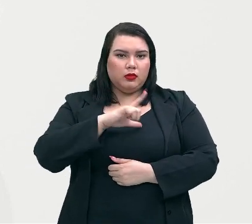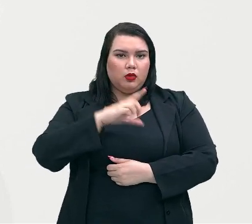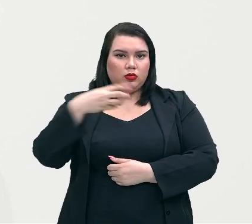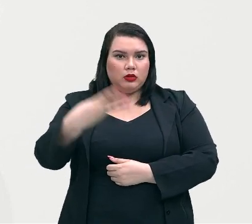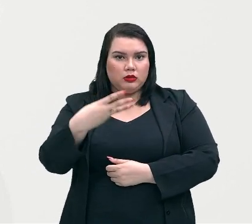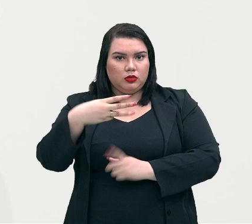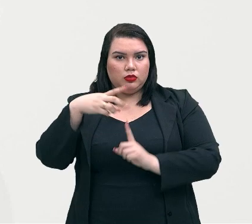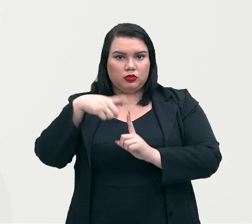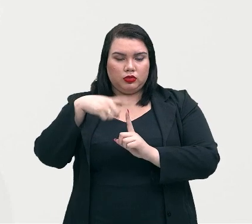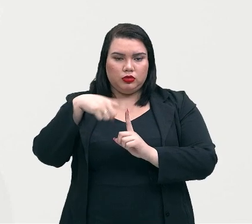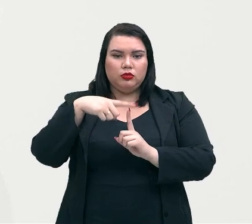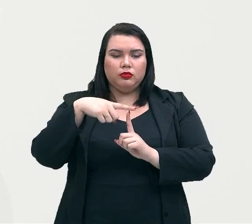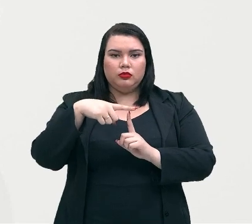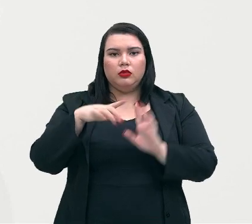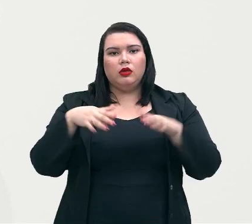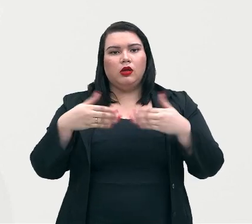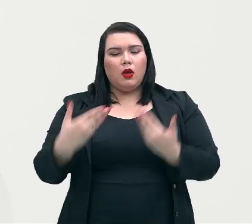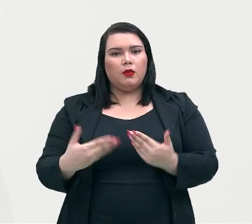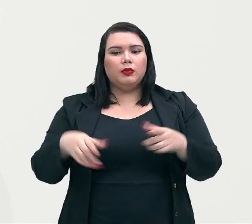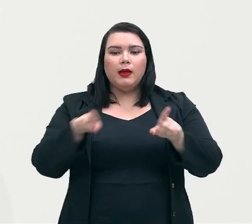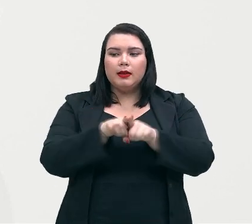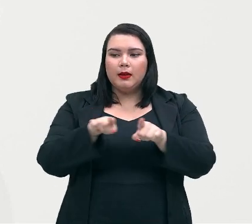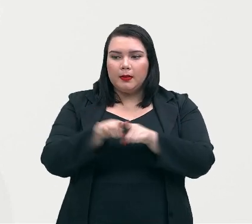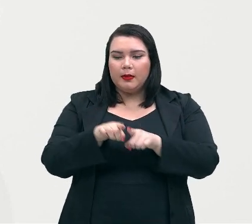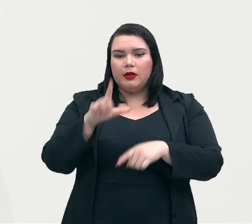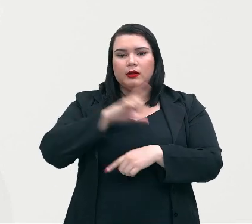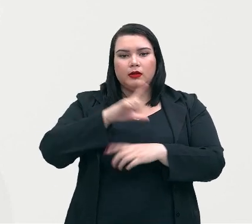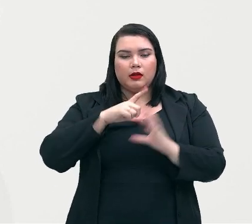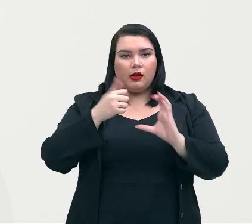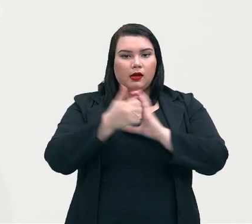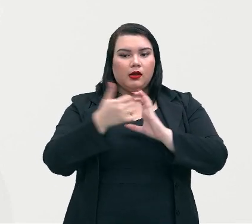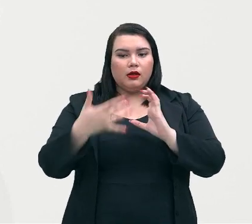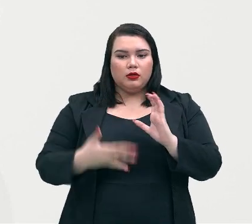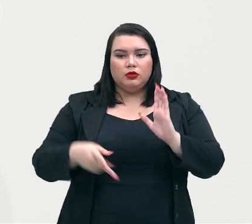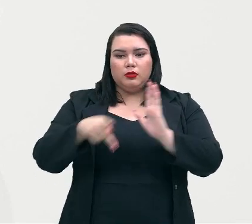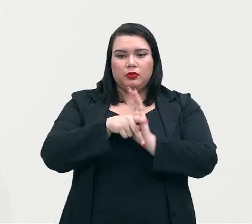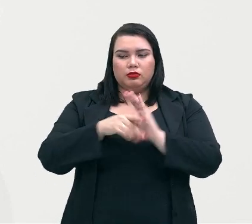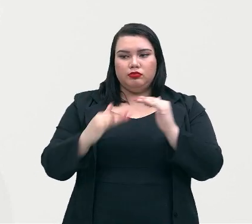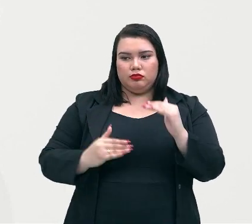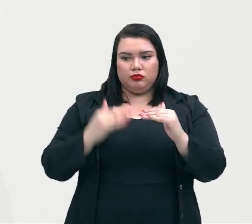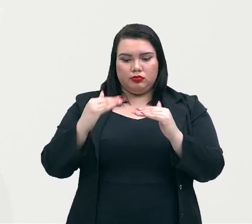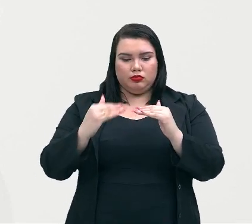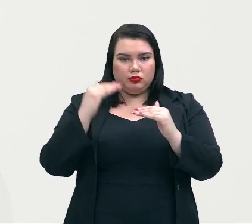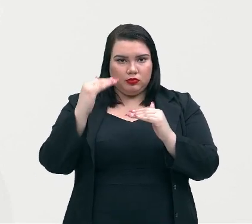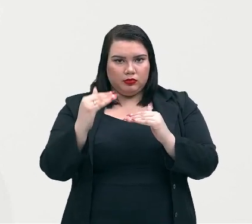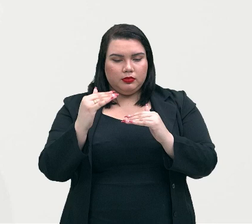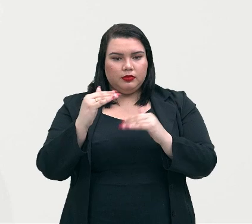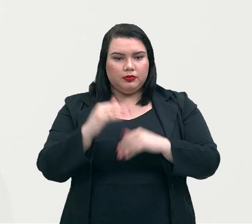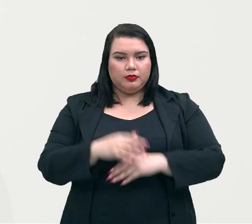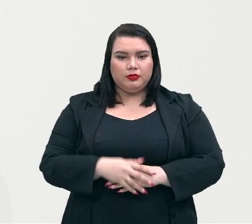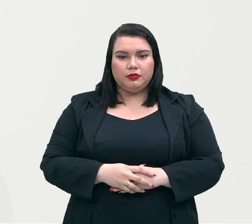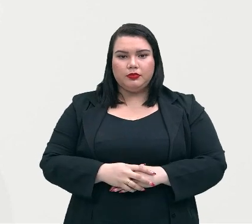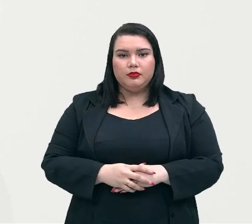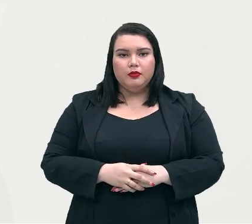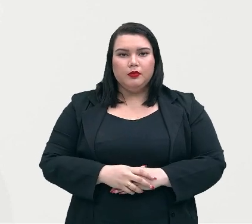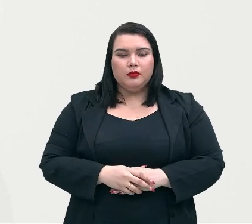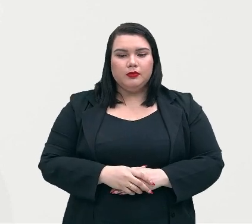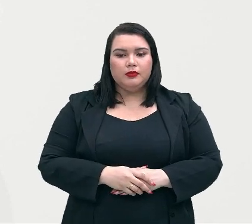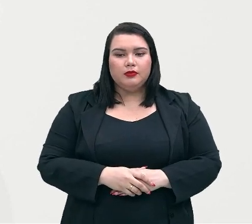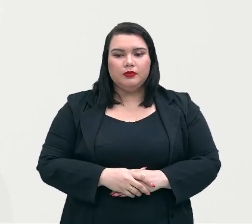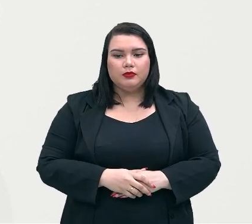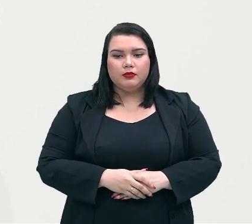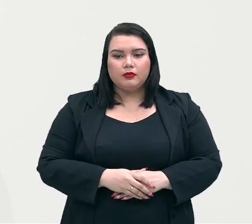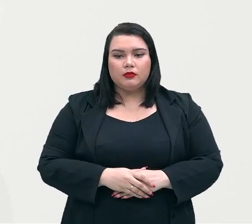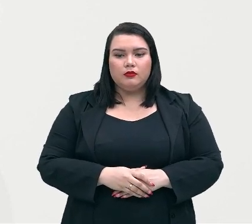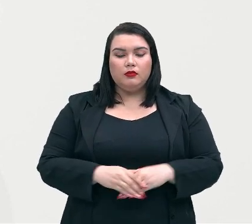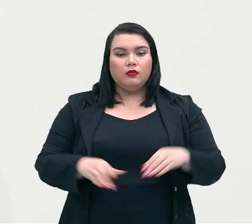terceira ordem. Então, os rios também, eles são classificados através das suas hierarquias, tá?